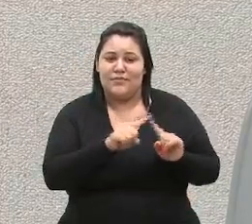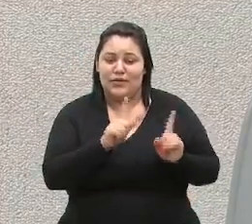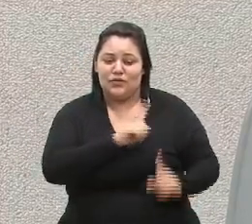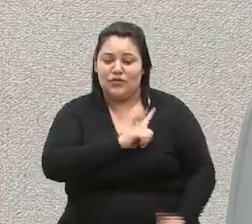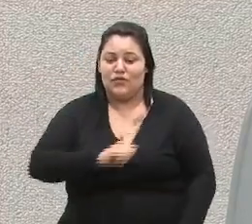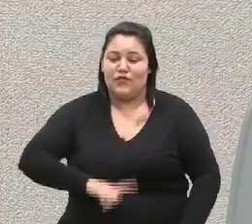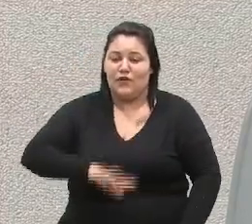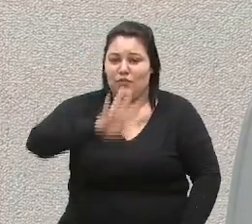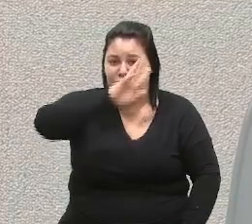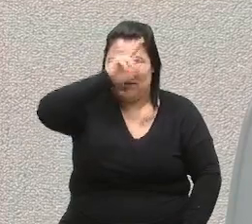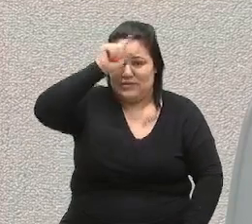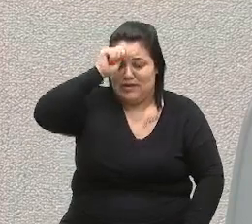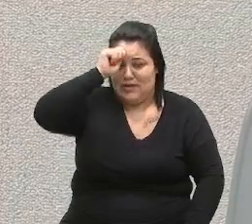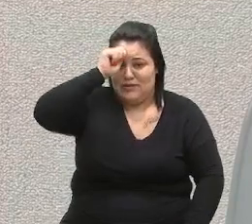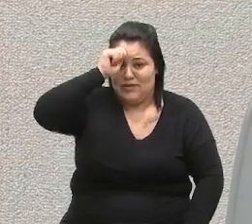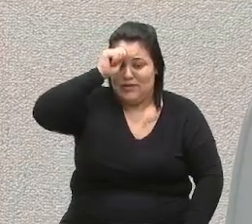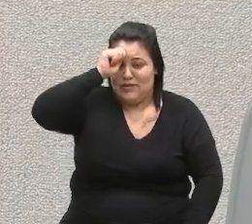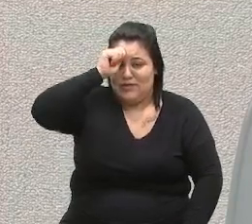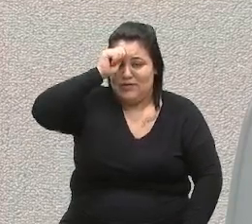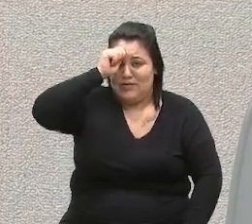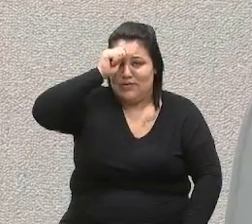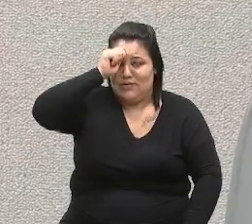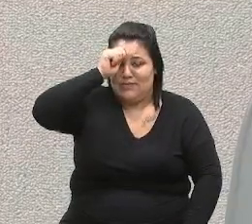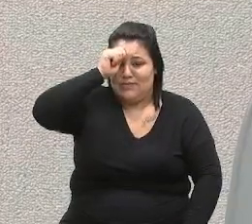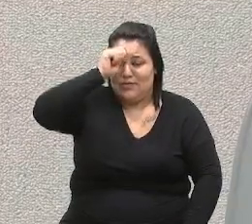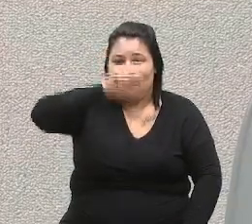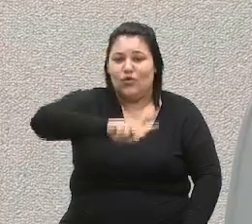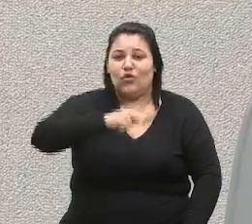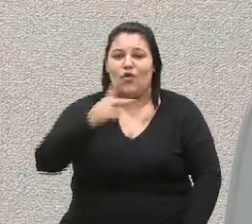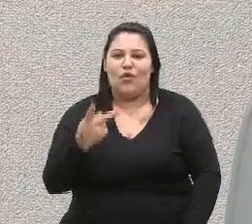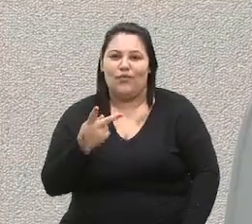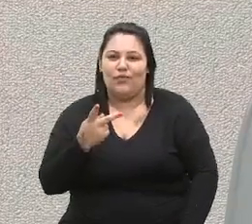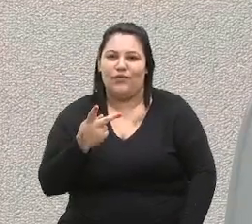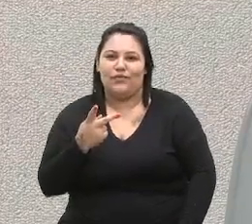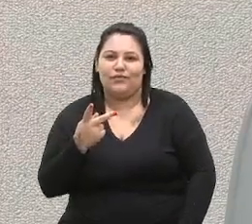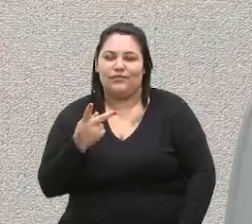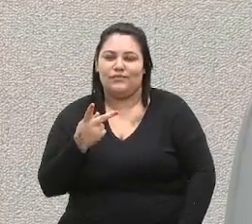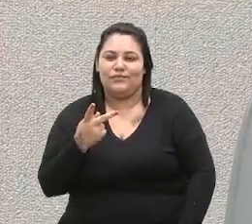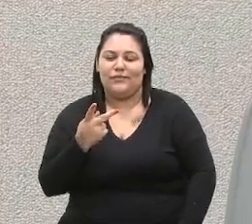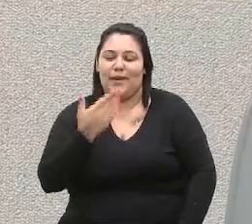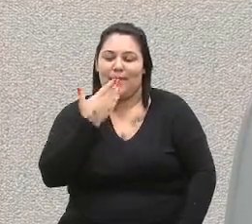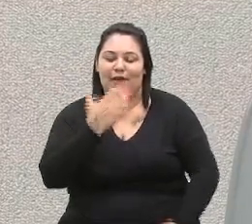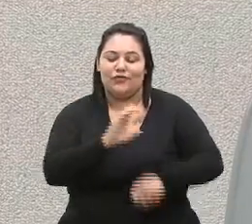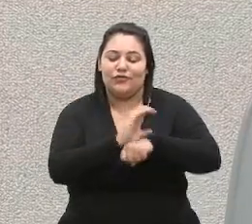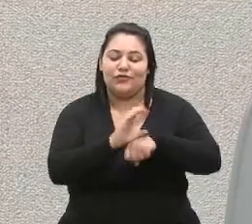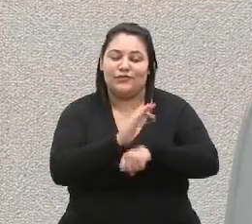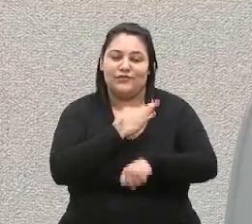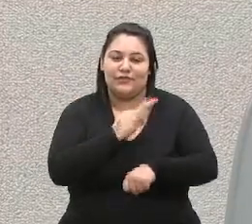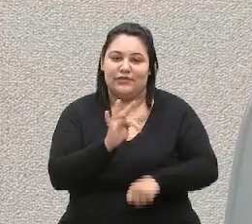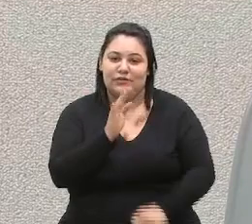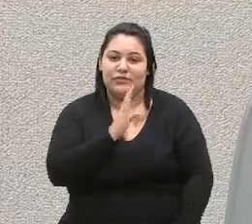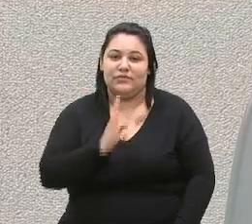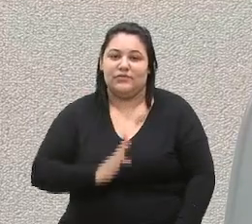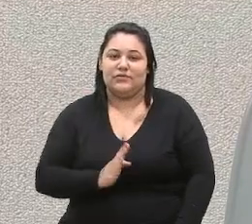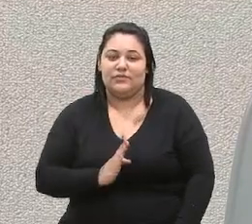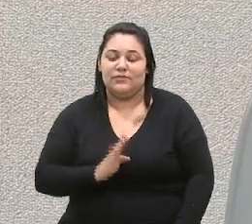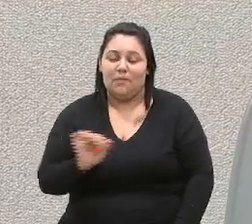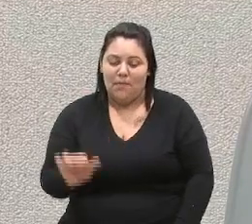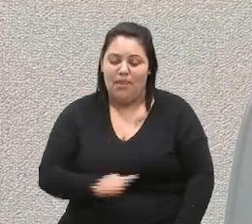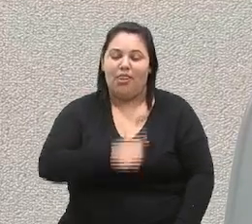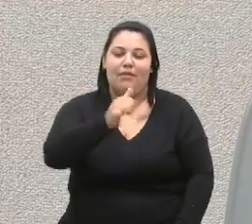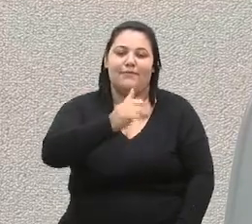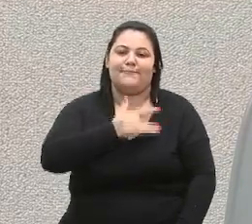investe o dobro do que é determinado pela Constituição Federal do Brasil. Vamos melhorar a saúde